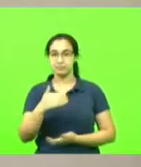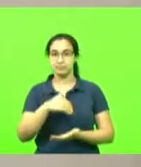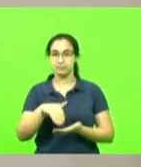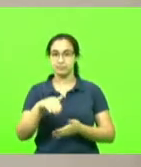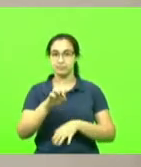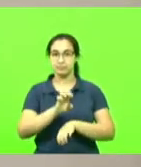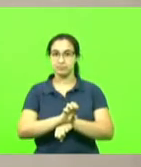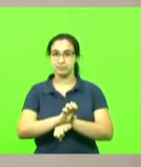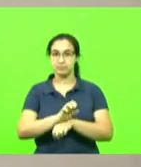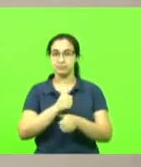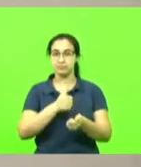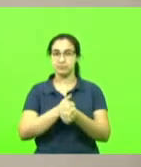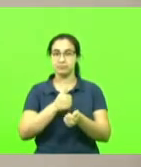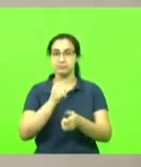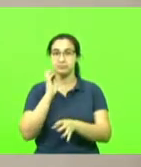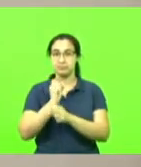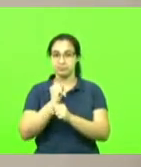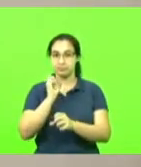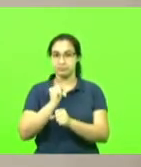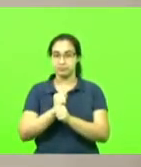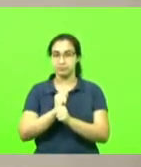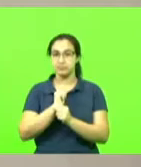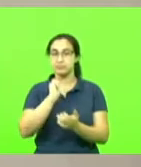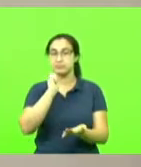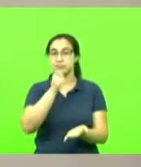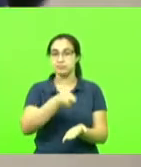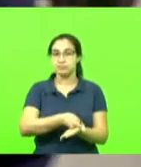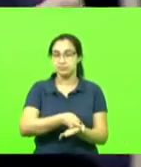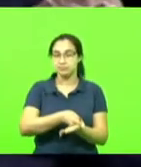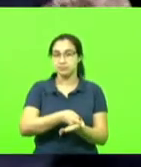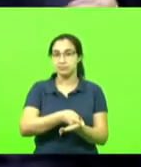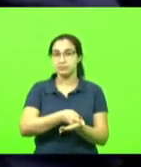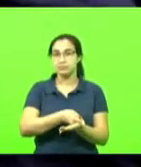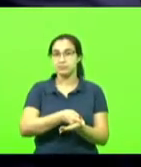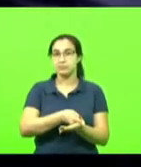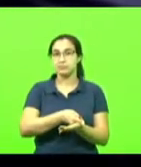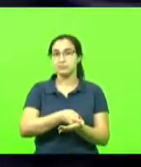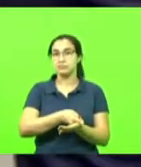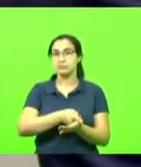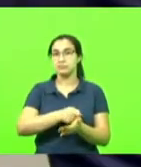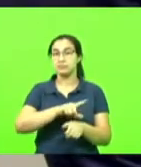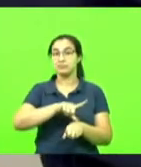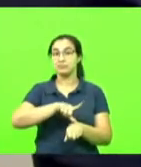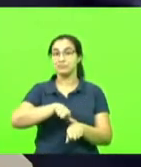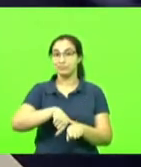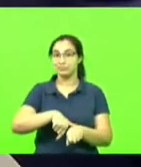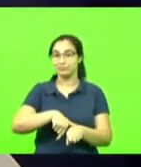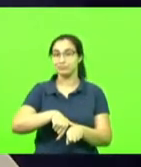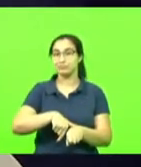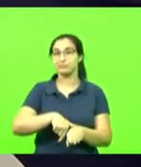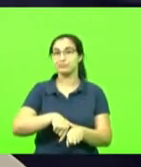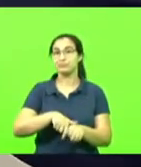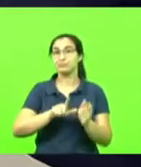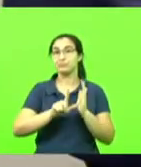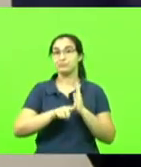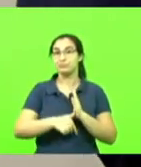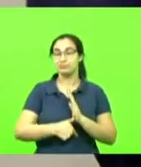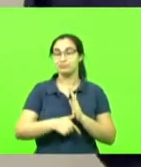Estado da Fazenda informações acerca do dos pagamentos em atraso, enquadrados no